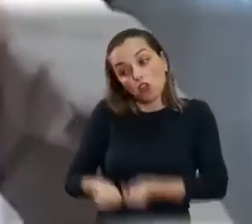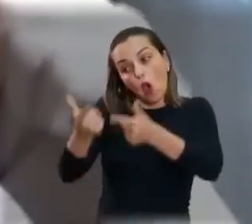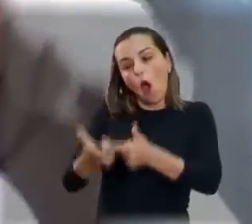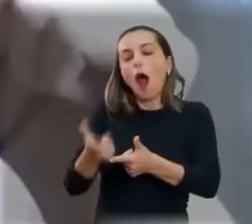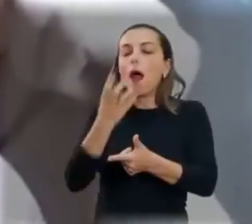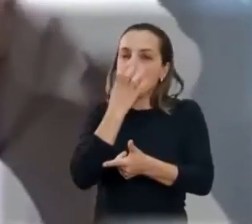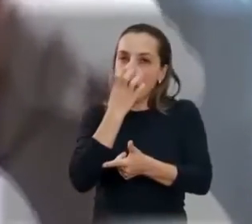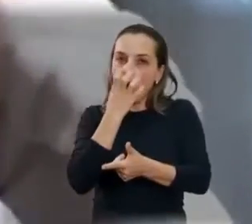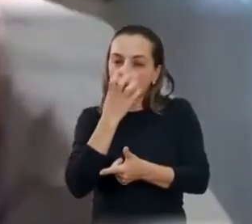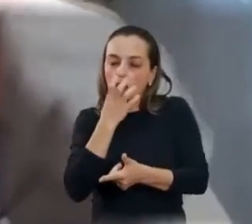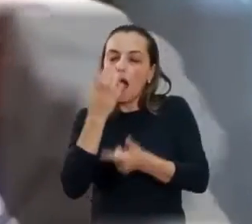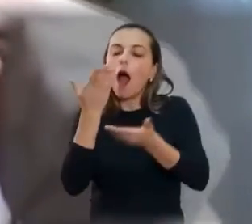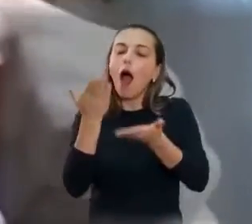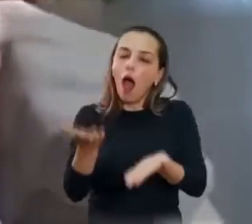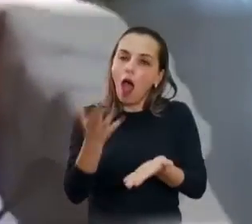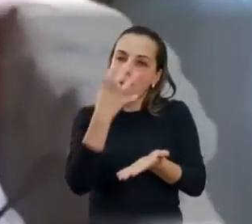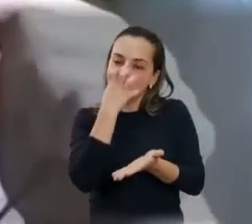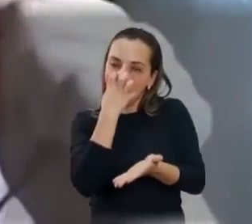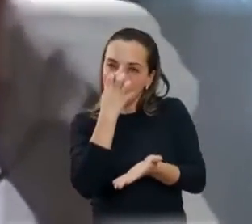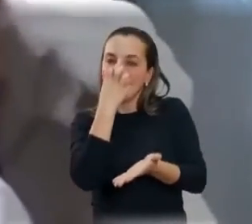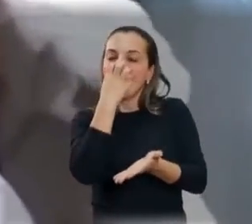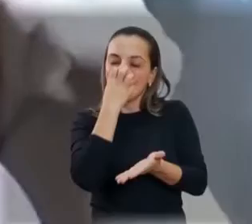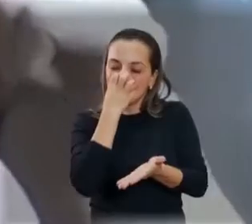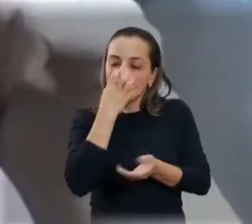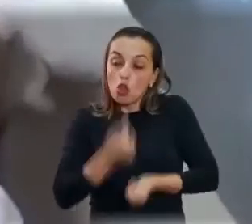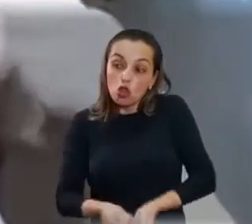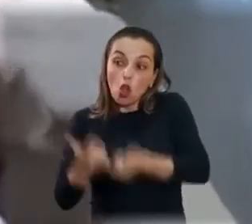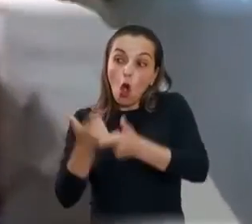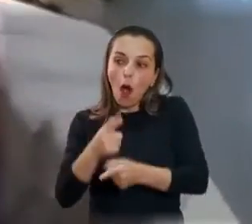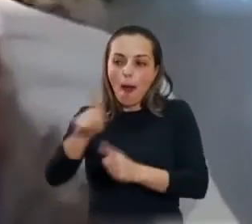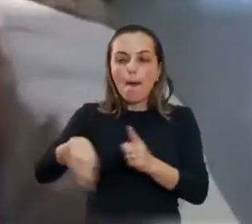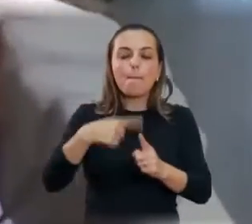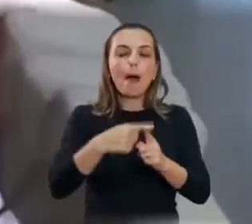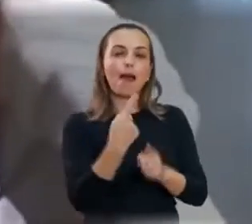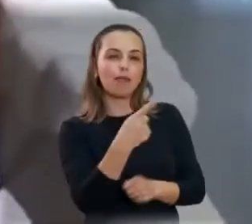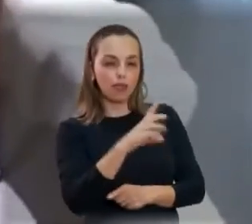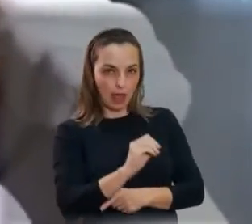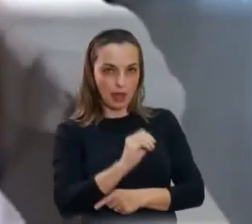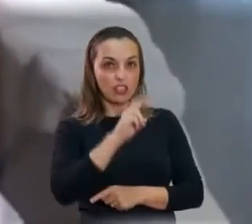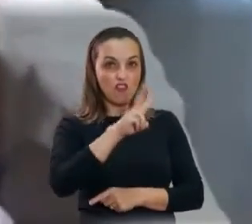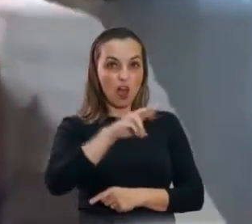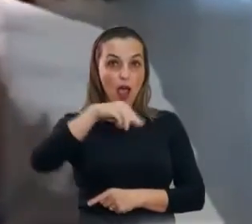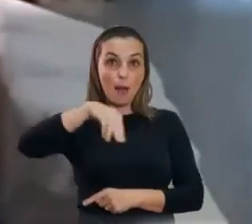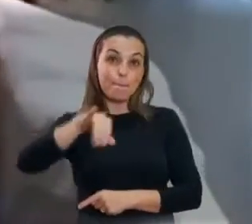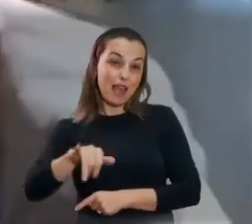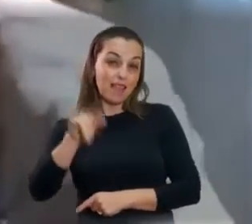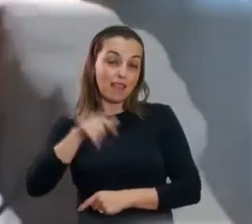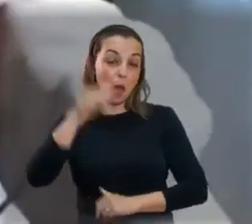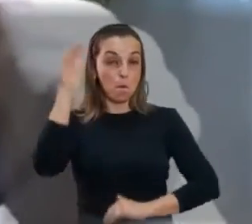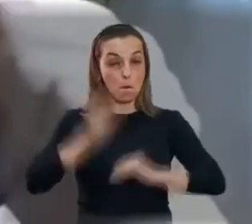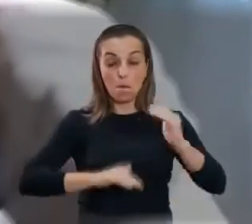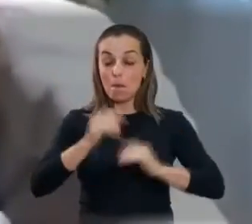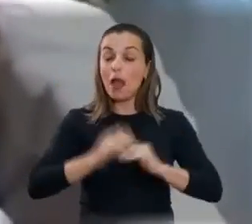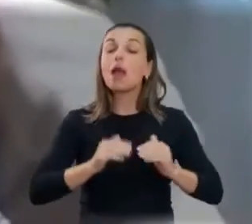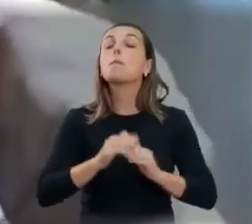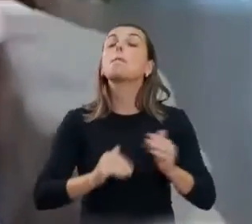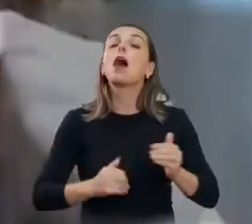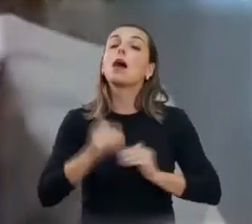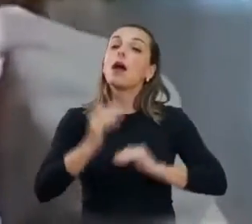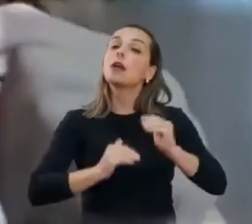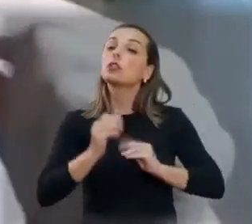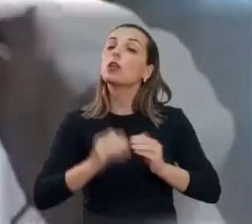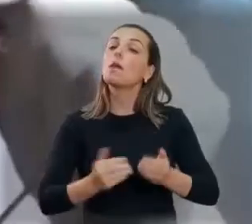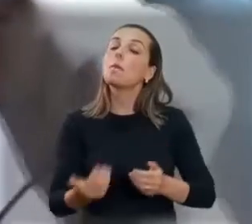grupo de Batatais fez uma doação de 10 máscaras de VNI. Então, ações como essa nos dão a tônica